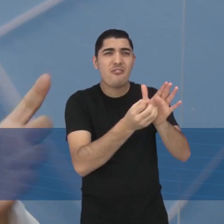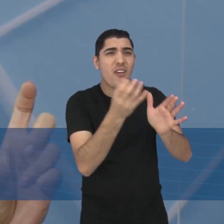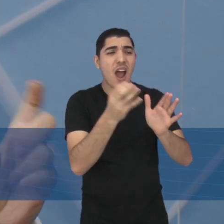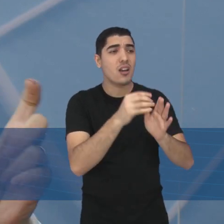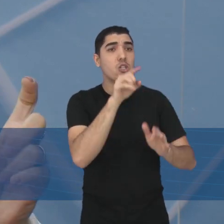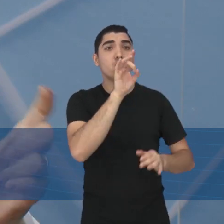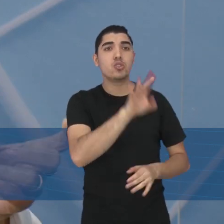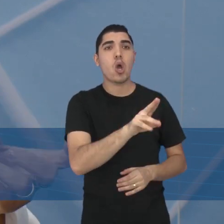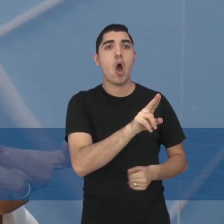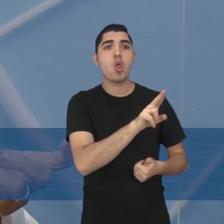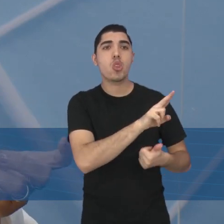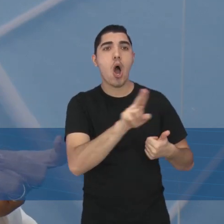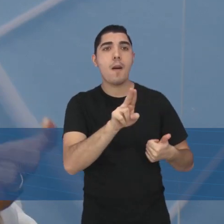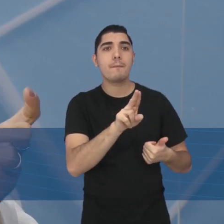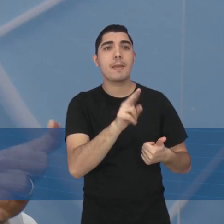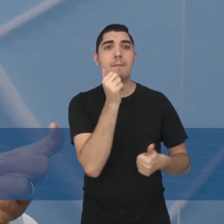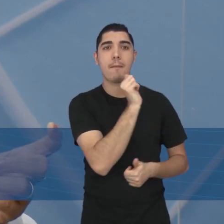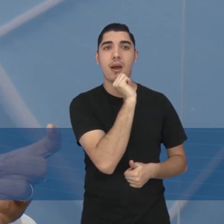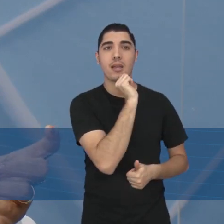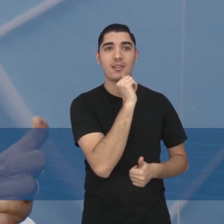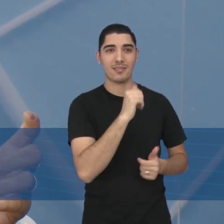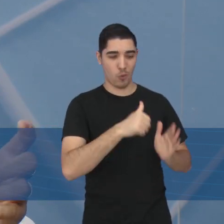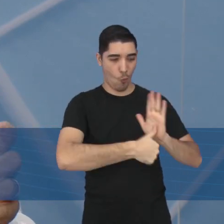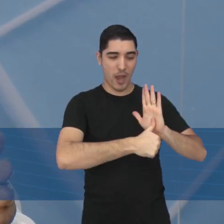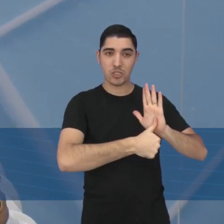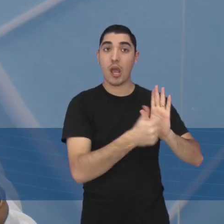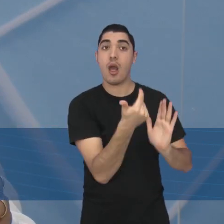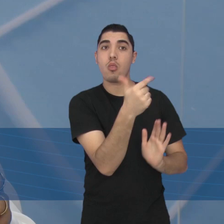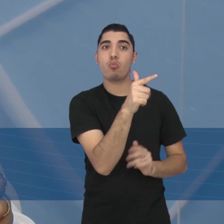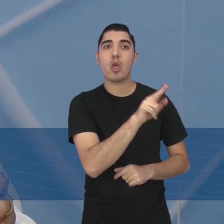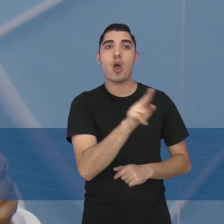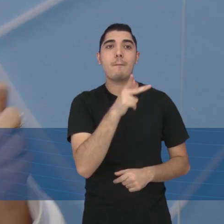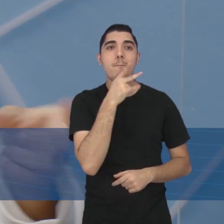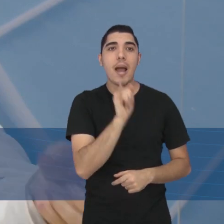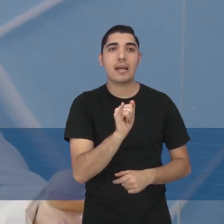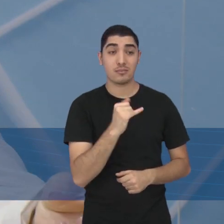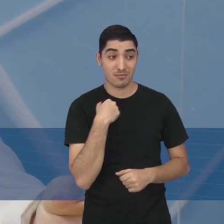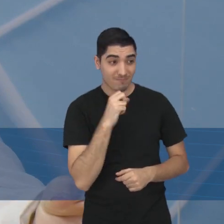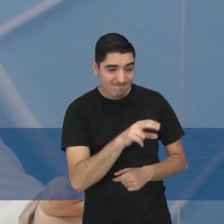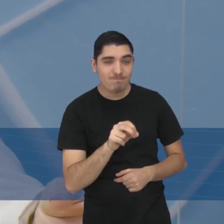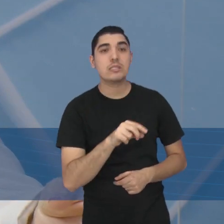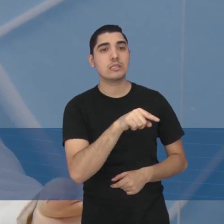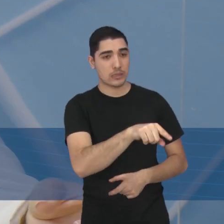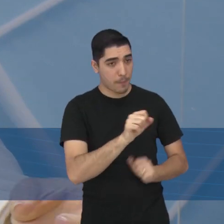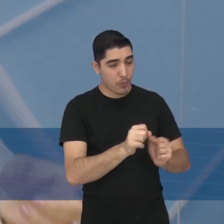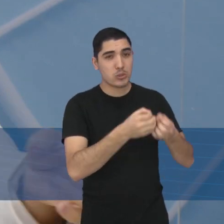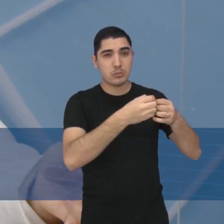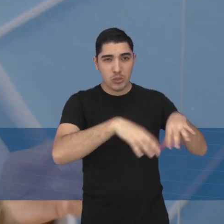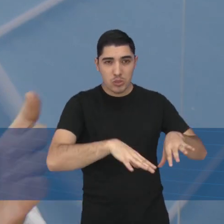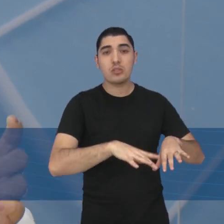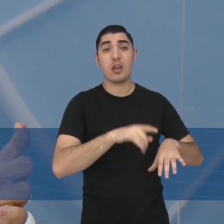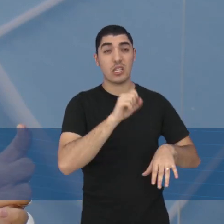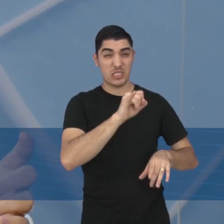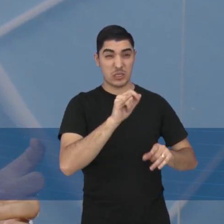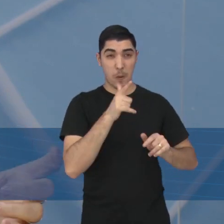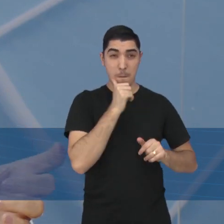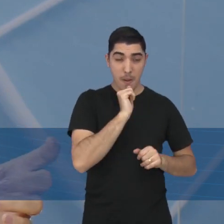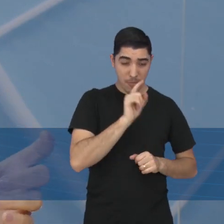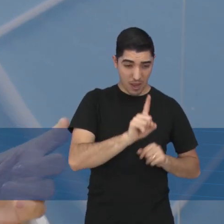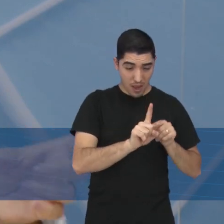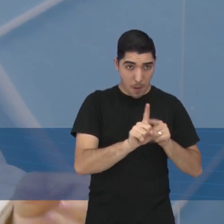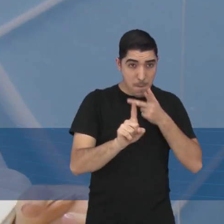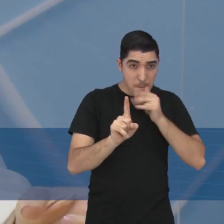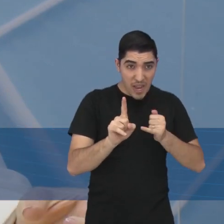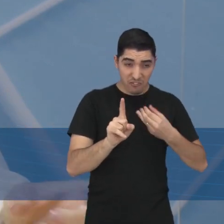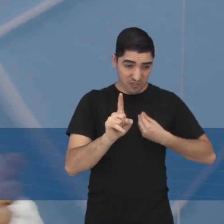na certidão de nascimento o nome do pai, é altíssimo, e não é cobrado, né, essa ausência afetiva. Se o pai é ausente, hoje a sociedade